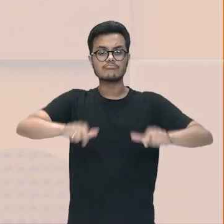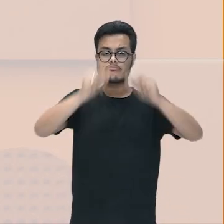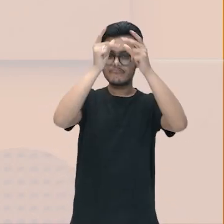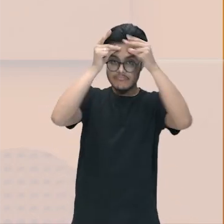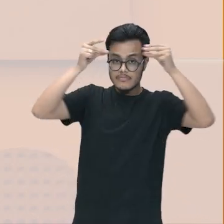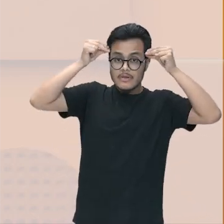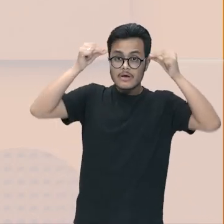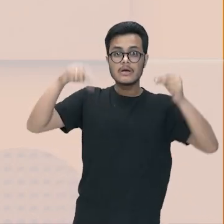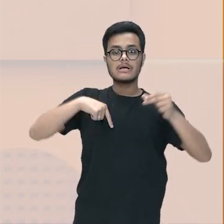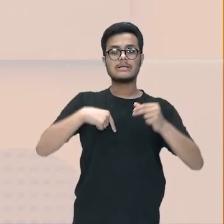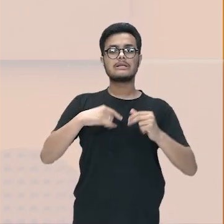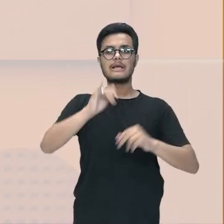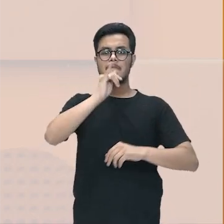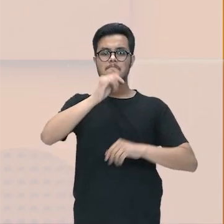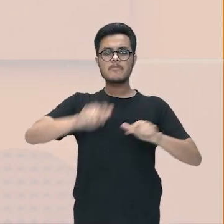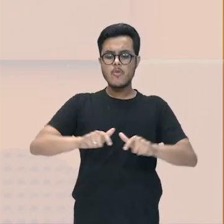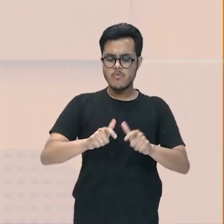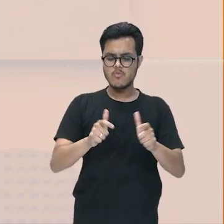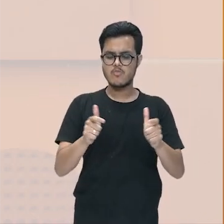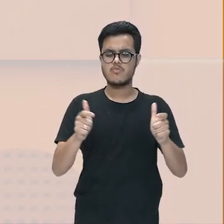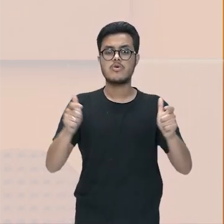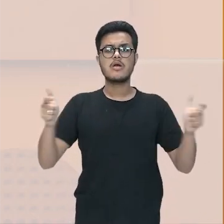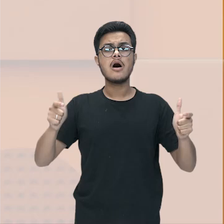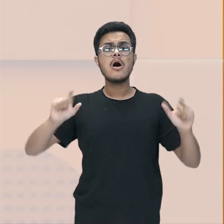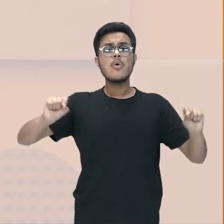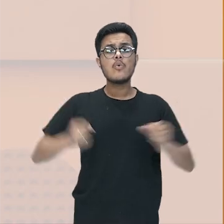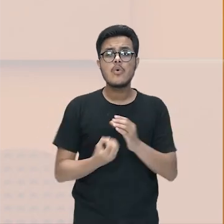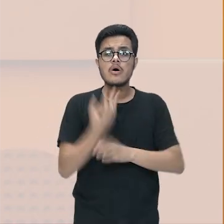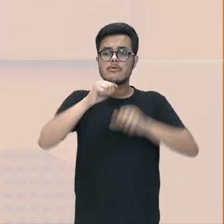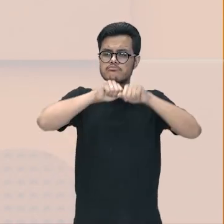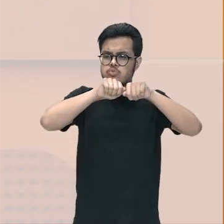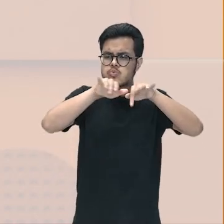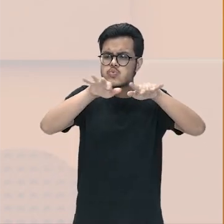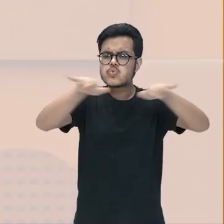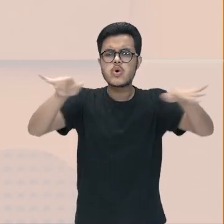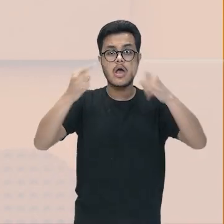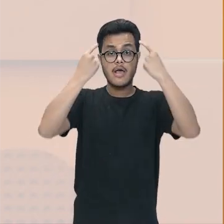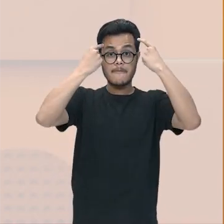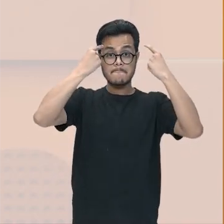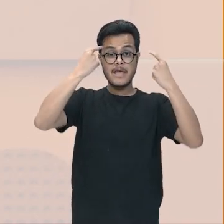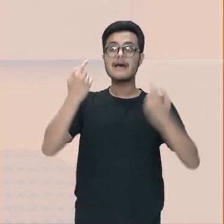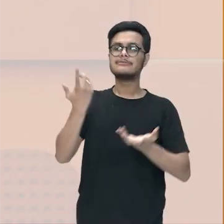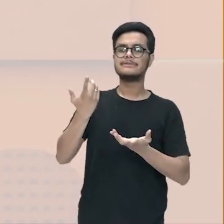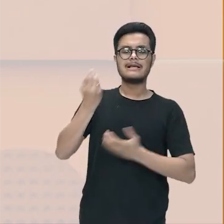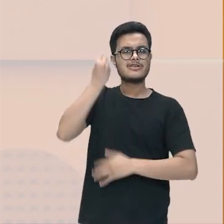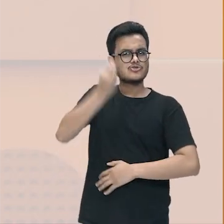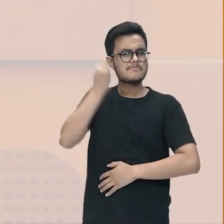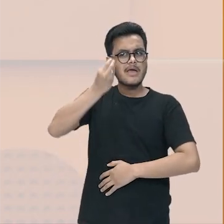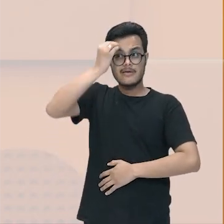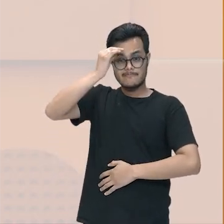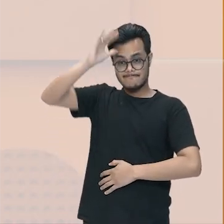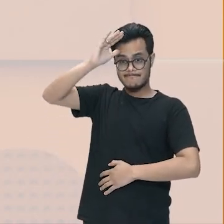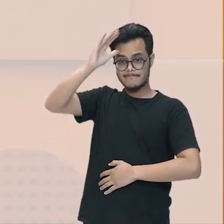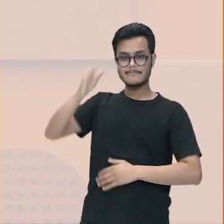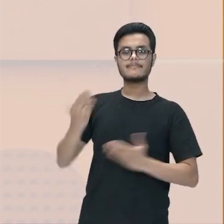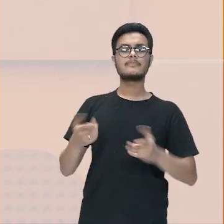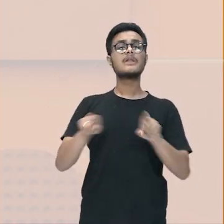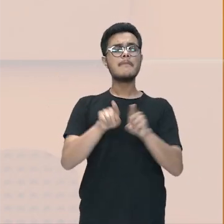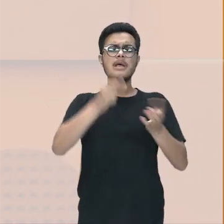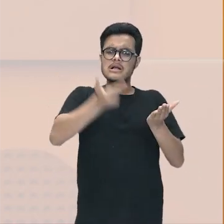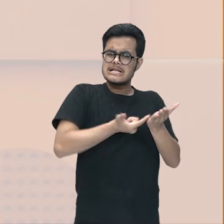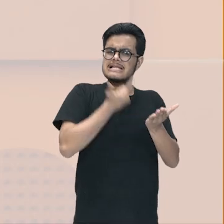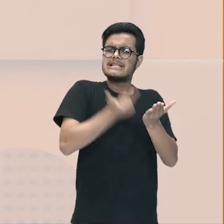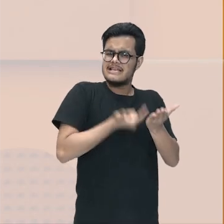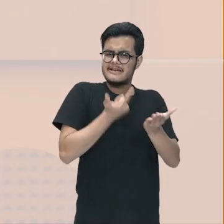aí a explosão do quê? Do início dos pensamentos e, claro, eles sendo deixados através de livros,